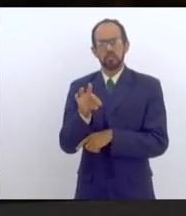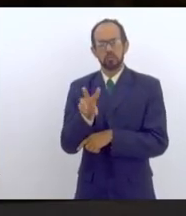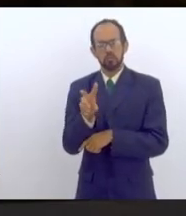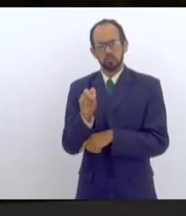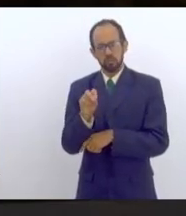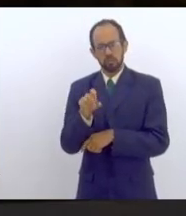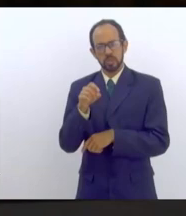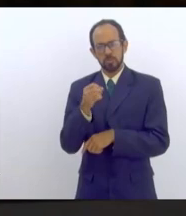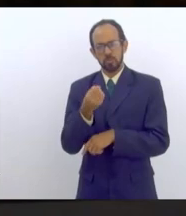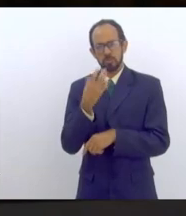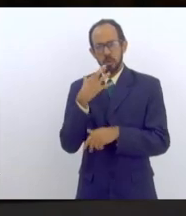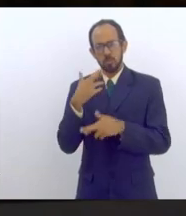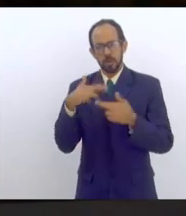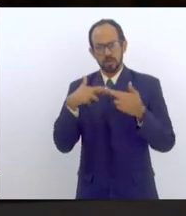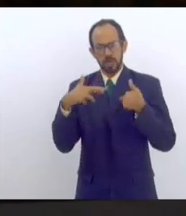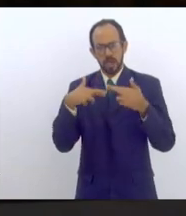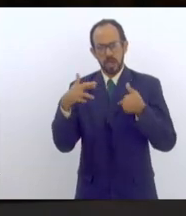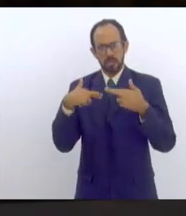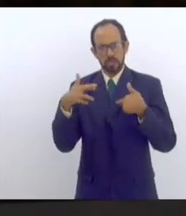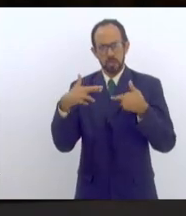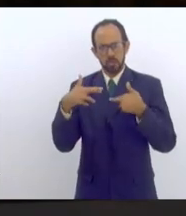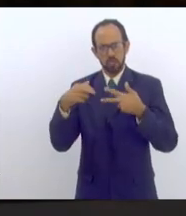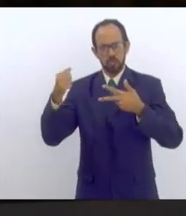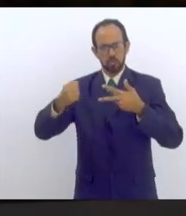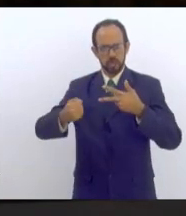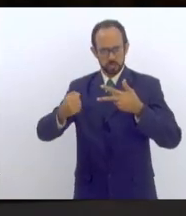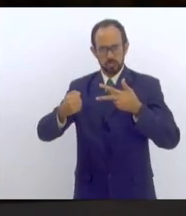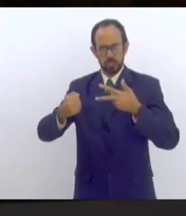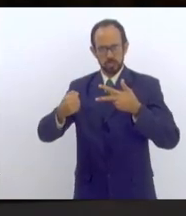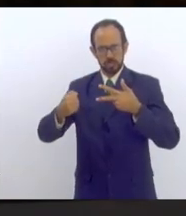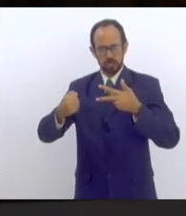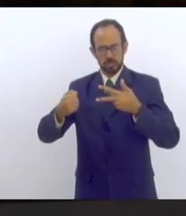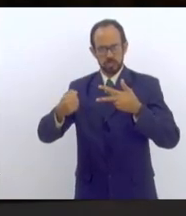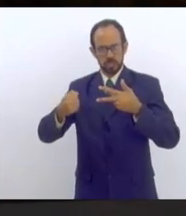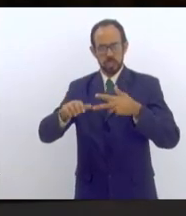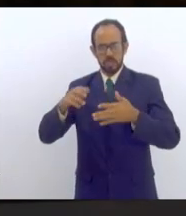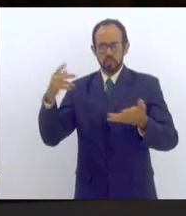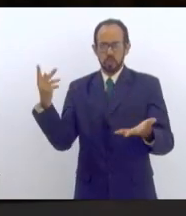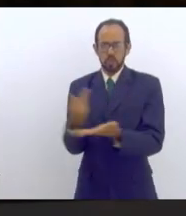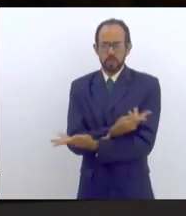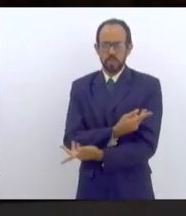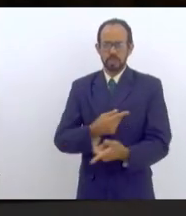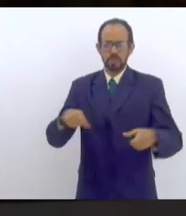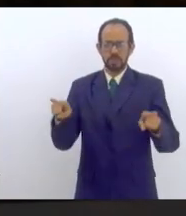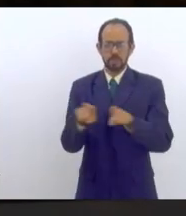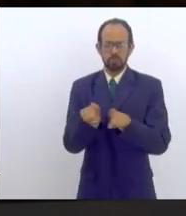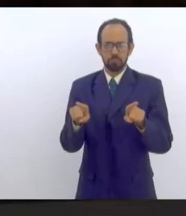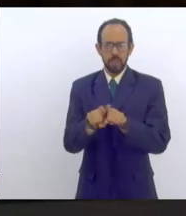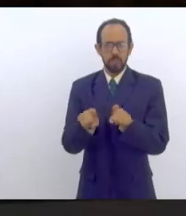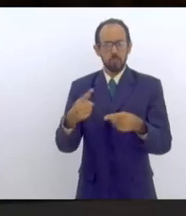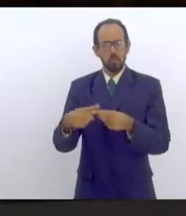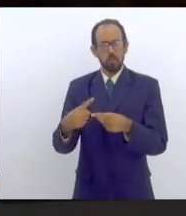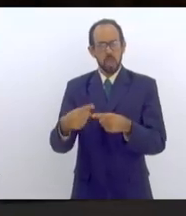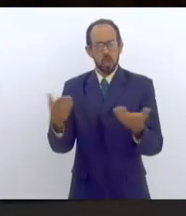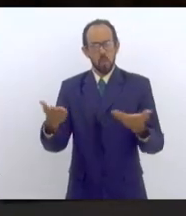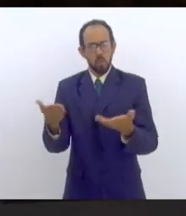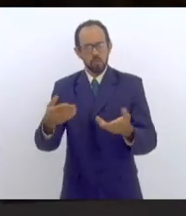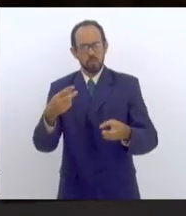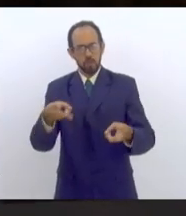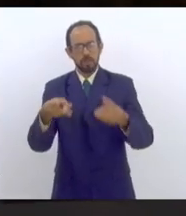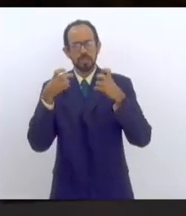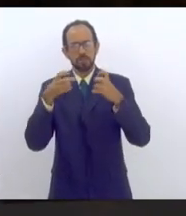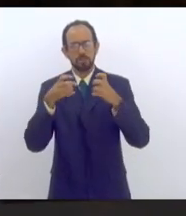os poderes. Essa alegria não decorre só desse fato, decorre porque hoje eu também constatei que